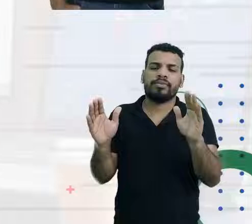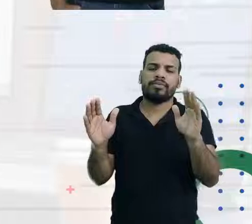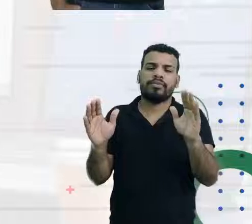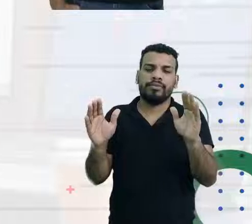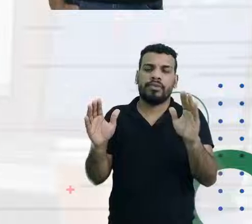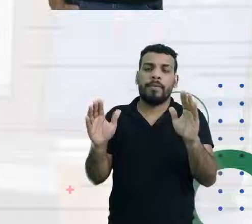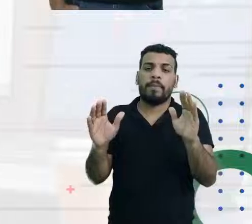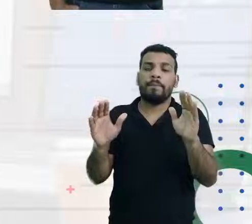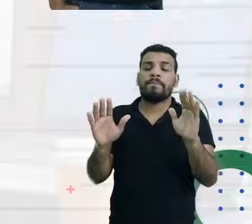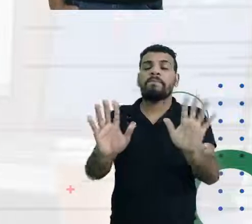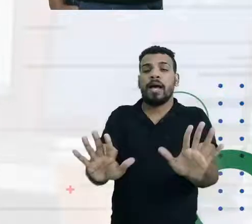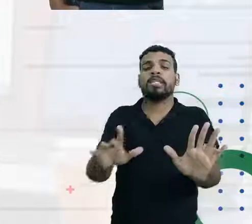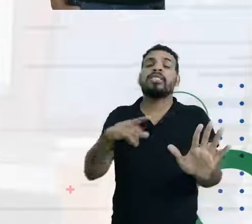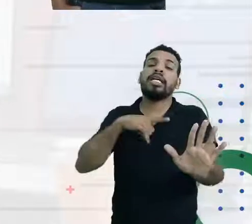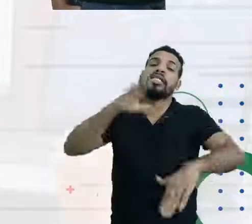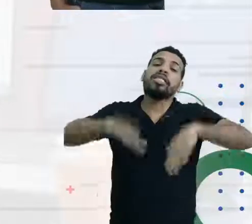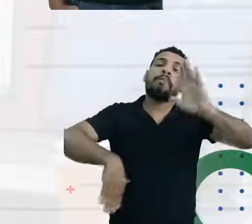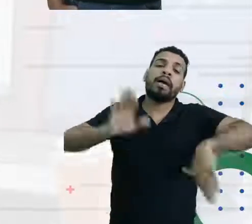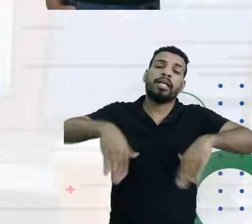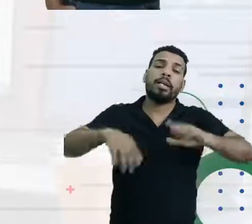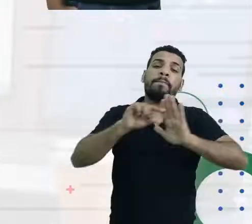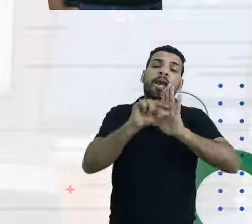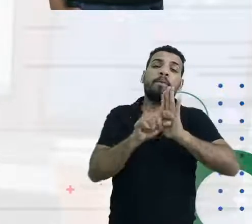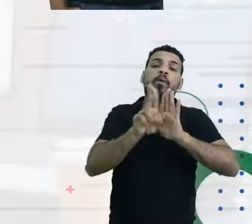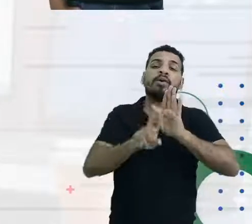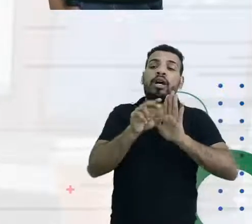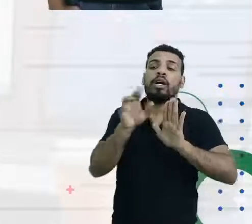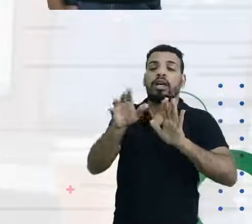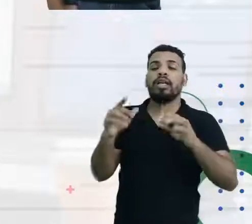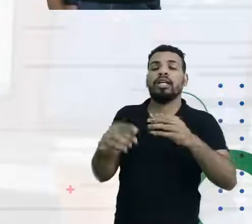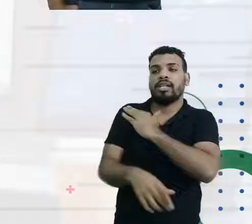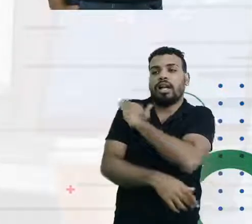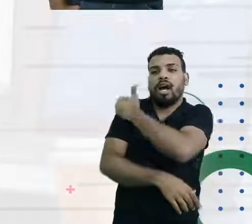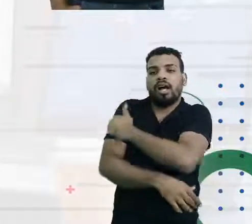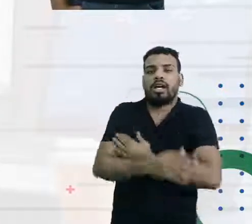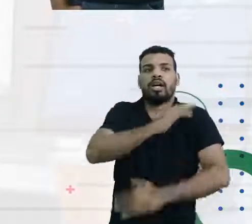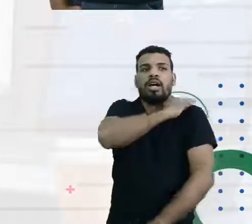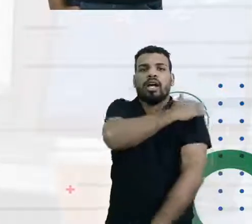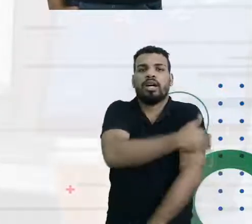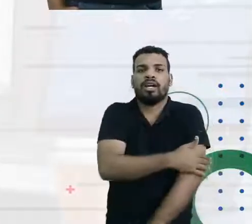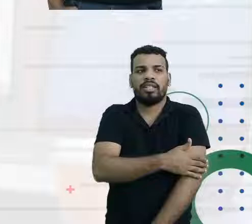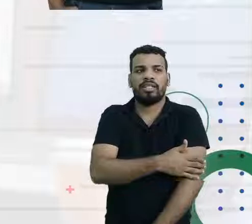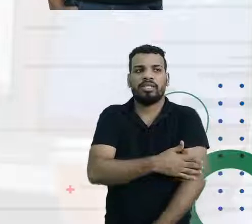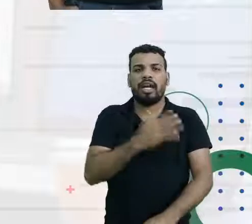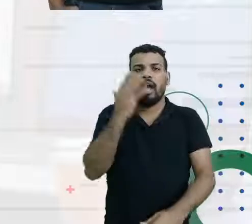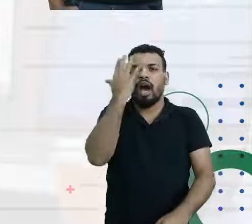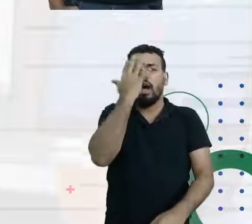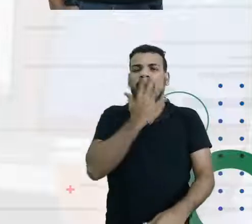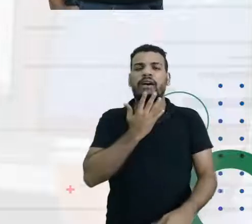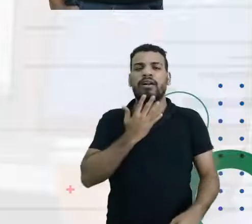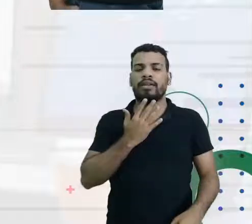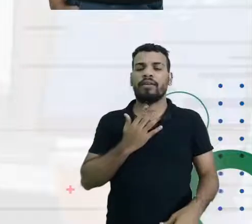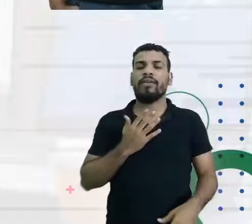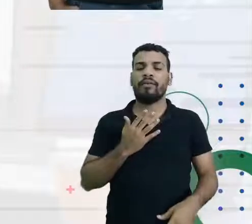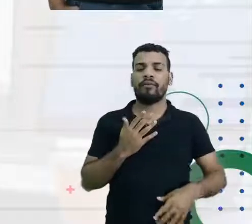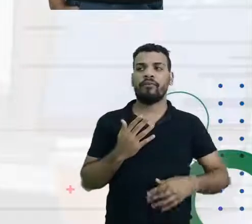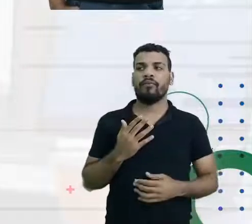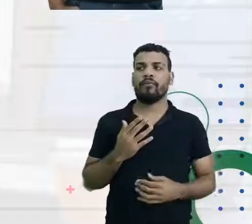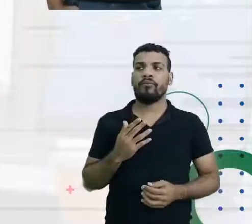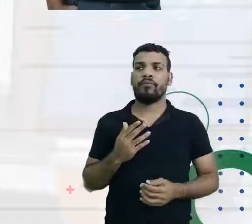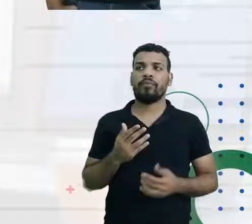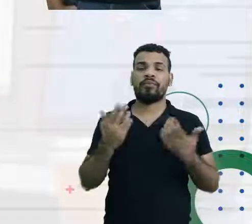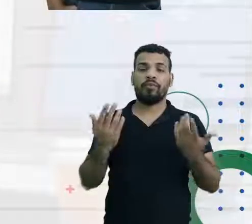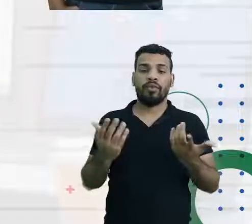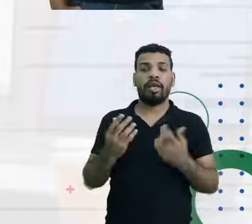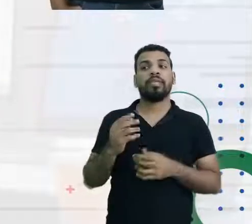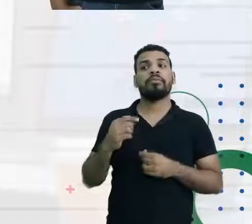né? Então, dependendo de que programinha a gente for usar, de que aplicativo a gente for usar para fazer a nossa produção, é